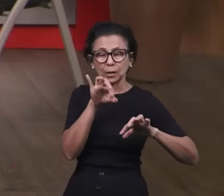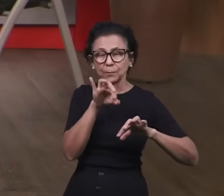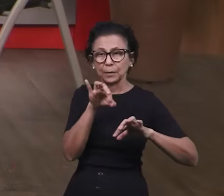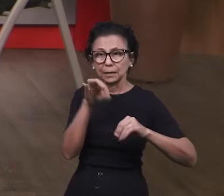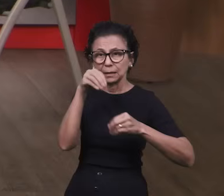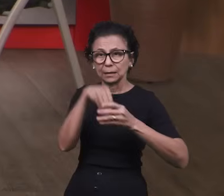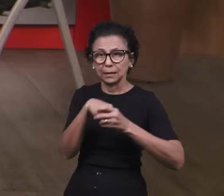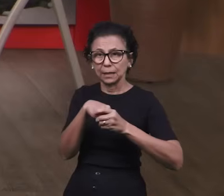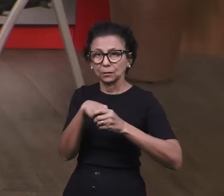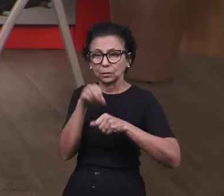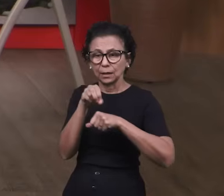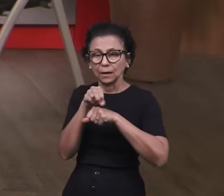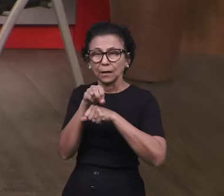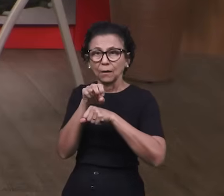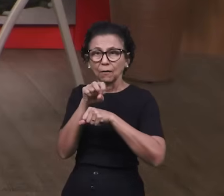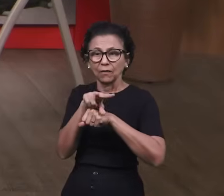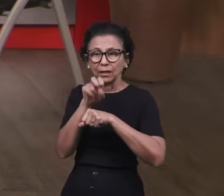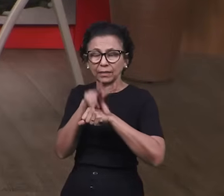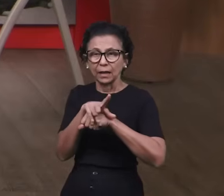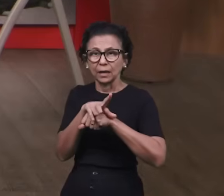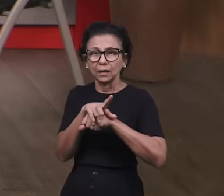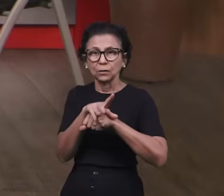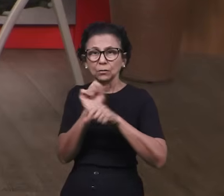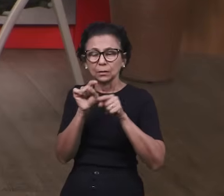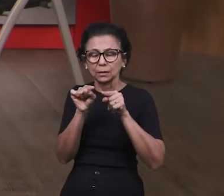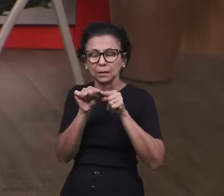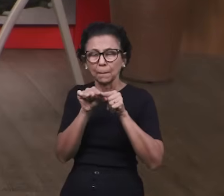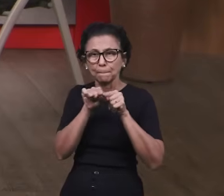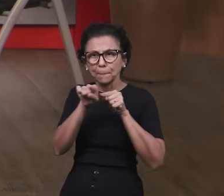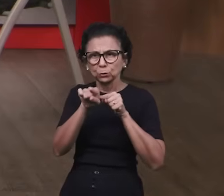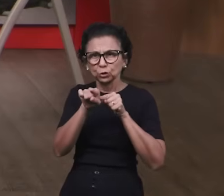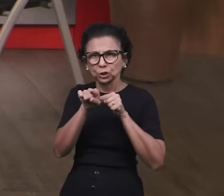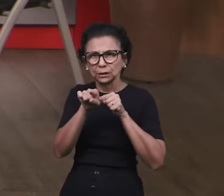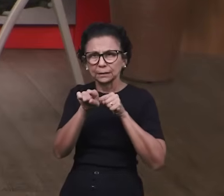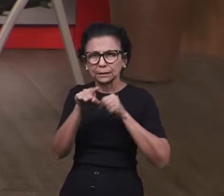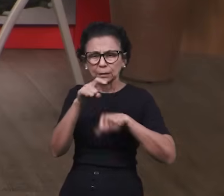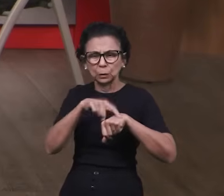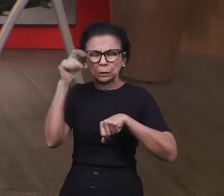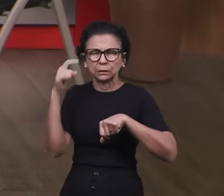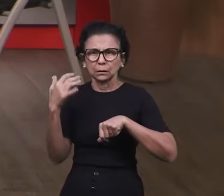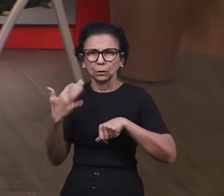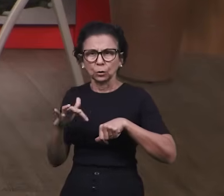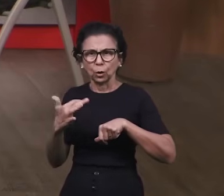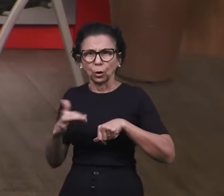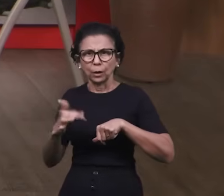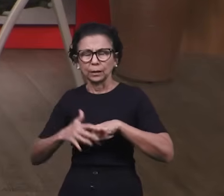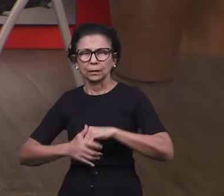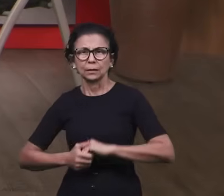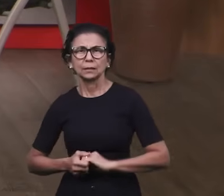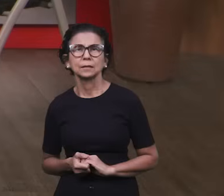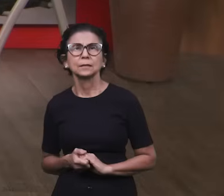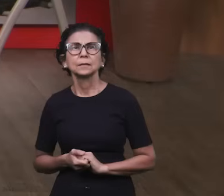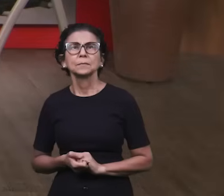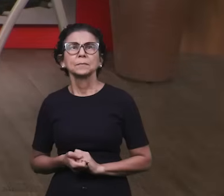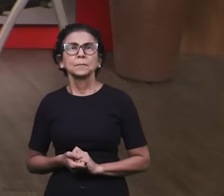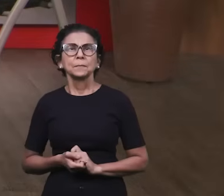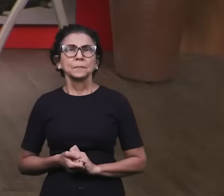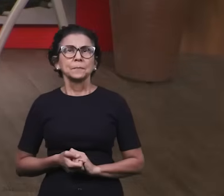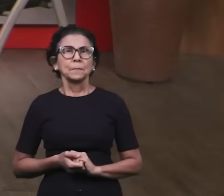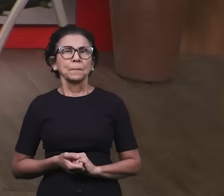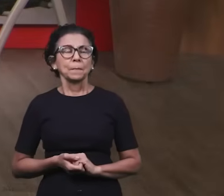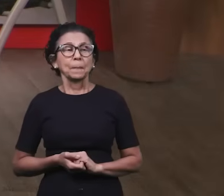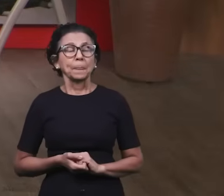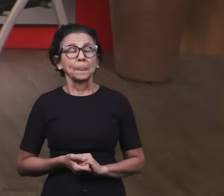perculado, que a gente fala, né? É fechado ali. Ela bota ali porque ele é bem denso, né? Ele tira toda a água dele e coloca